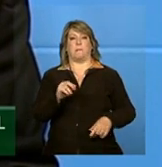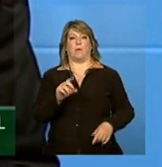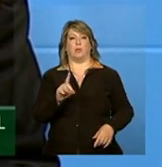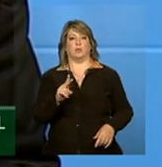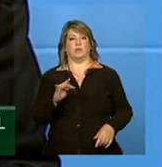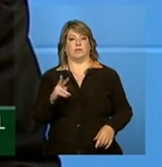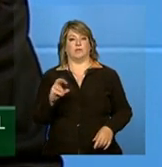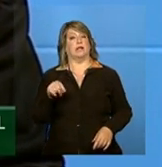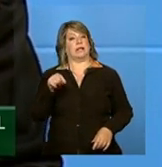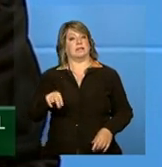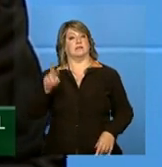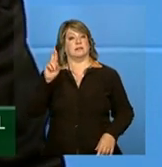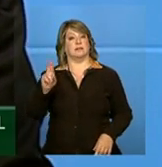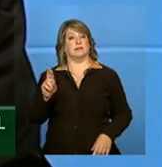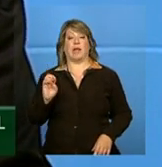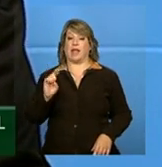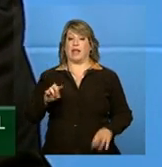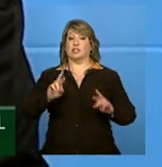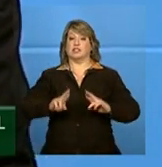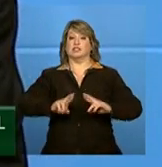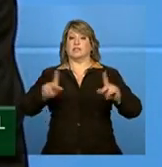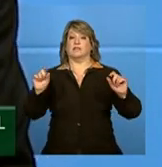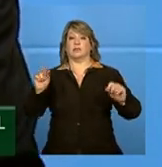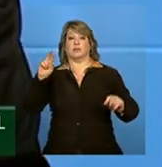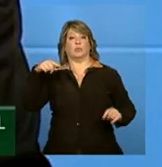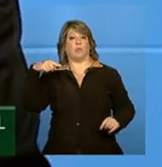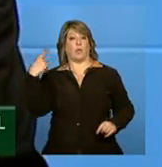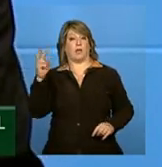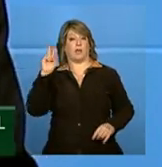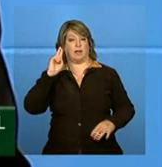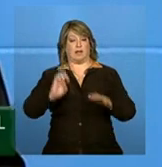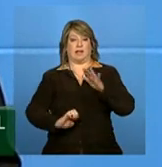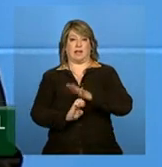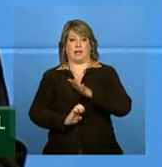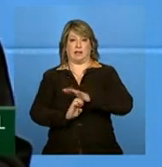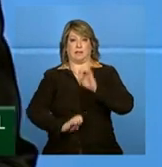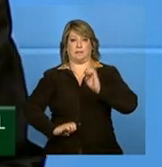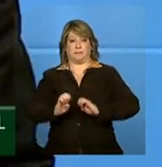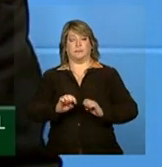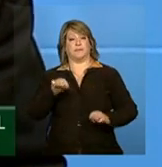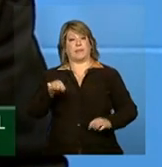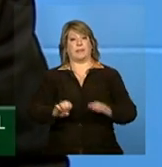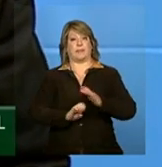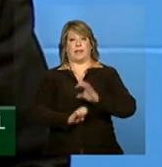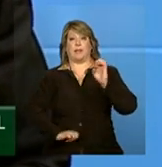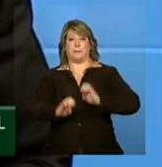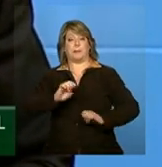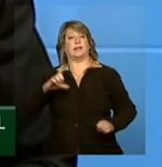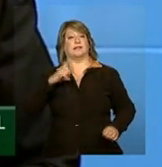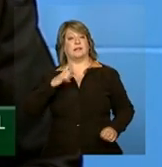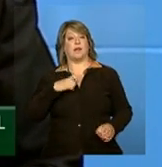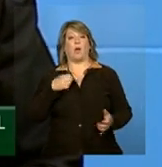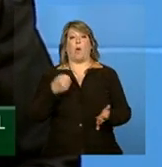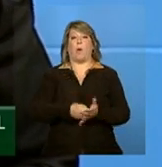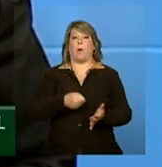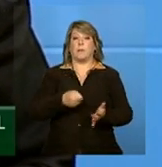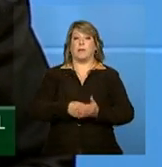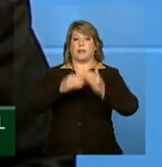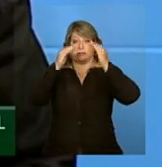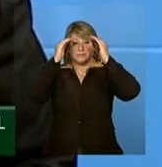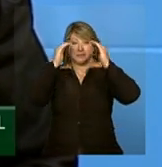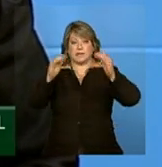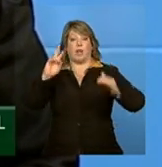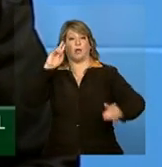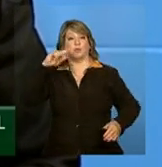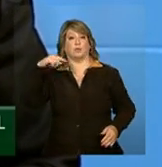além disso, é diferente do papel das empresas. A empresa tem a obrigação de respeitar a autoridade dos